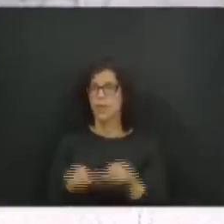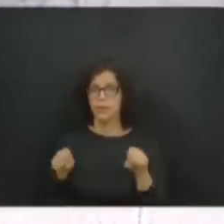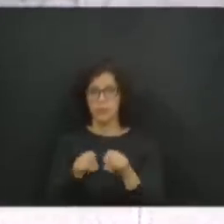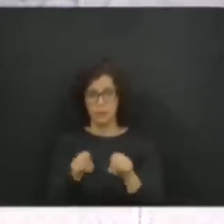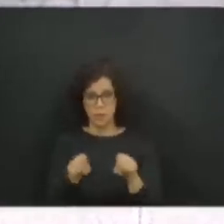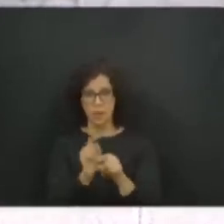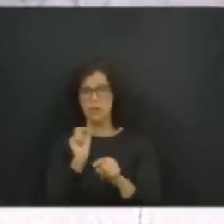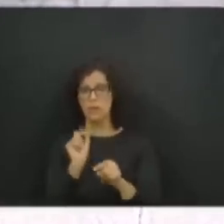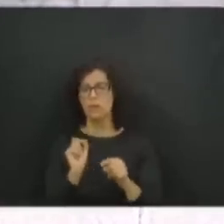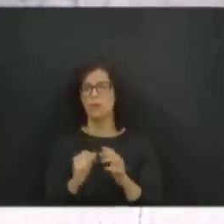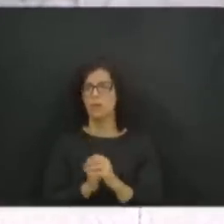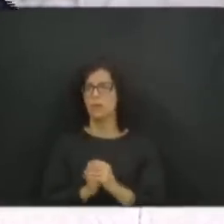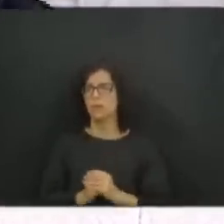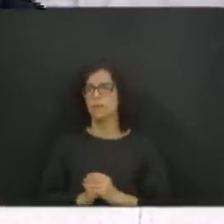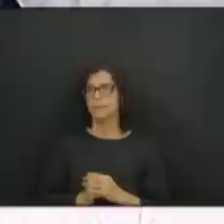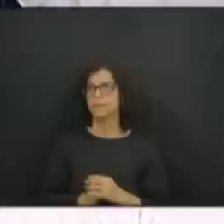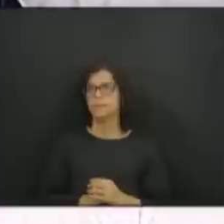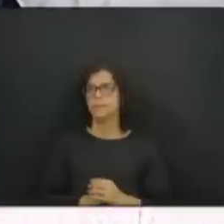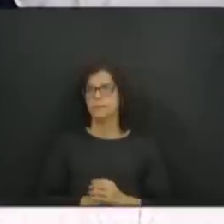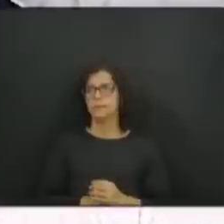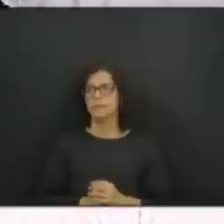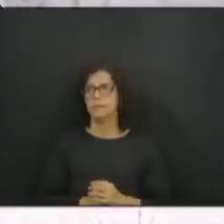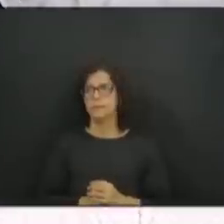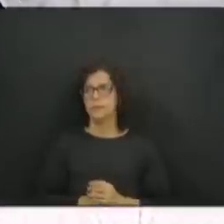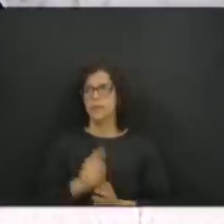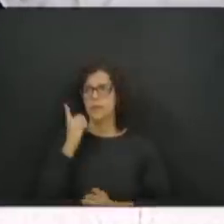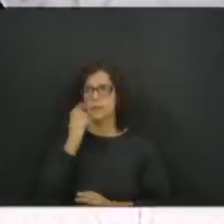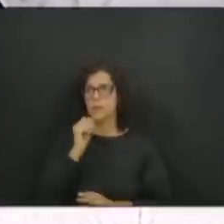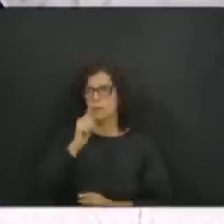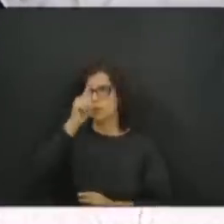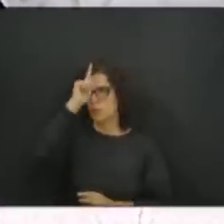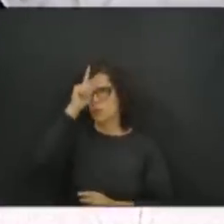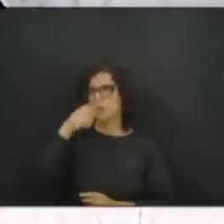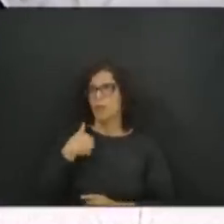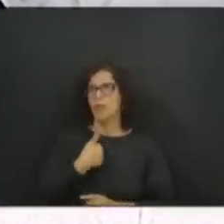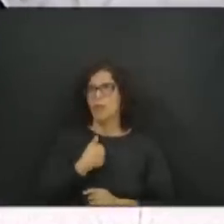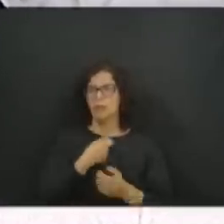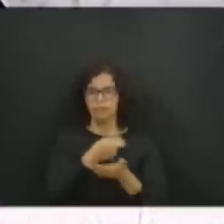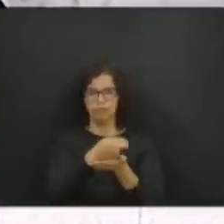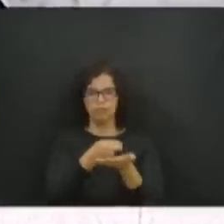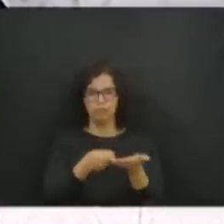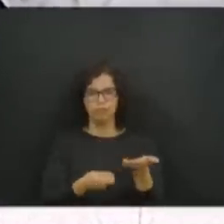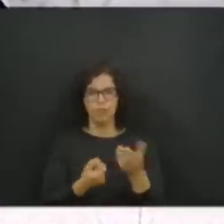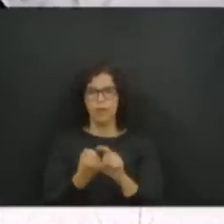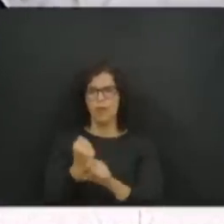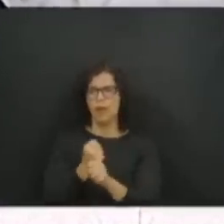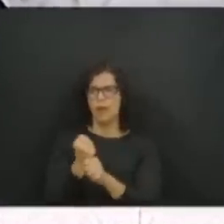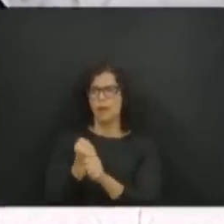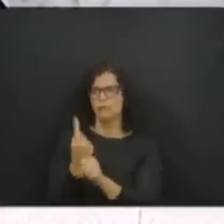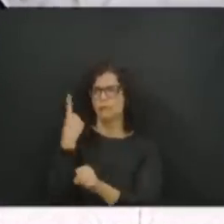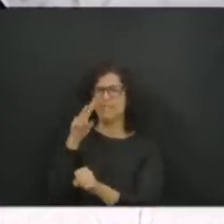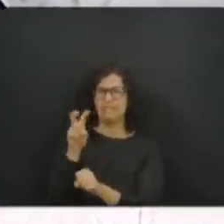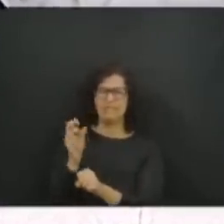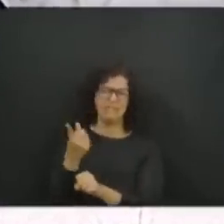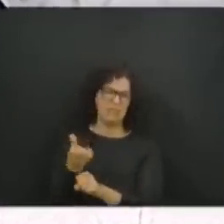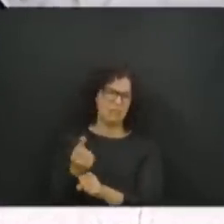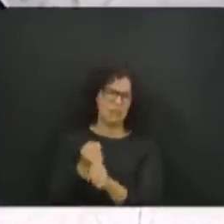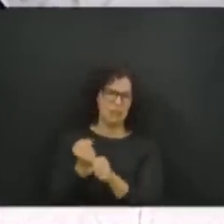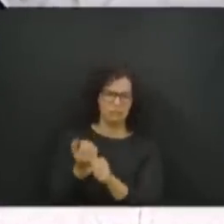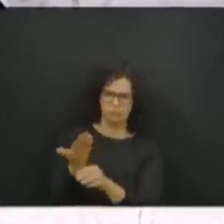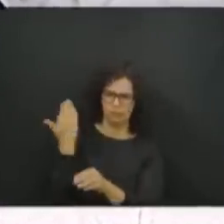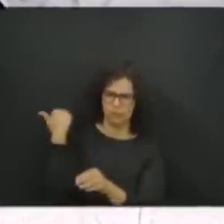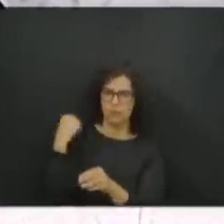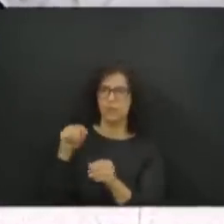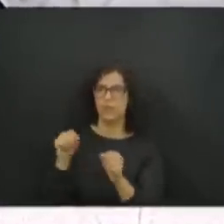ao mesmo tempo eu Deputado cura escrevi há muitos anos atrasos 15 anos atrás 16